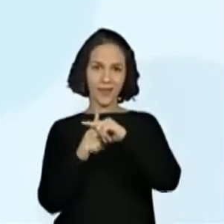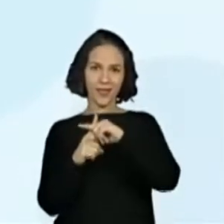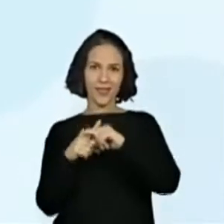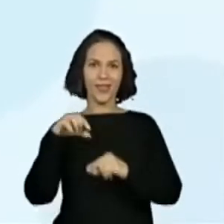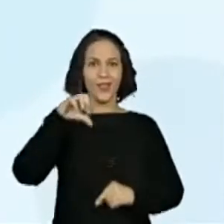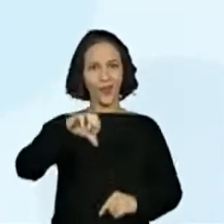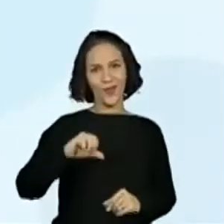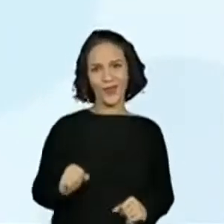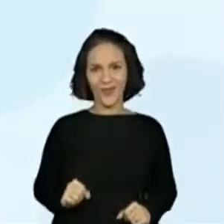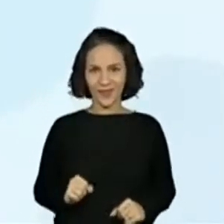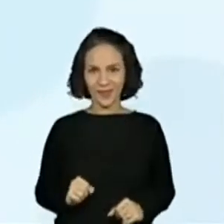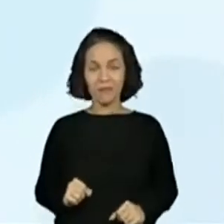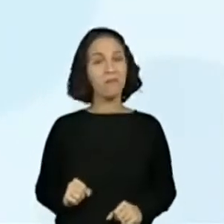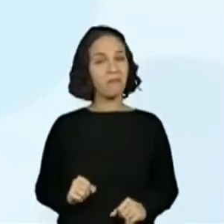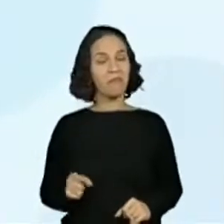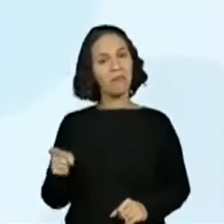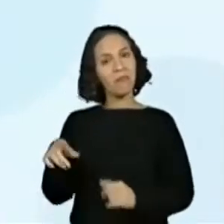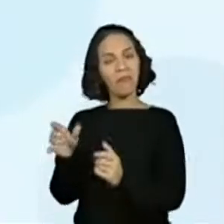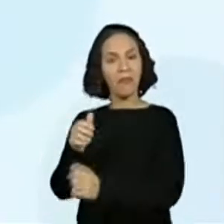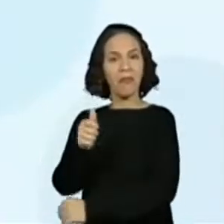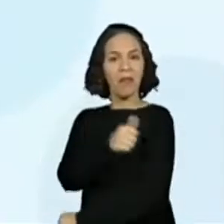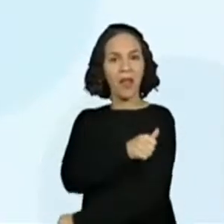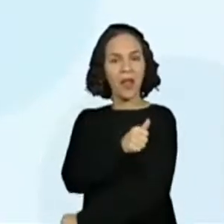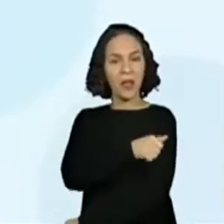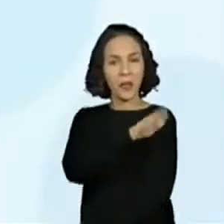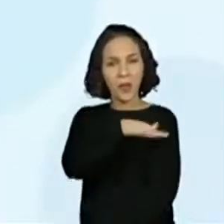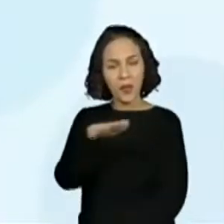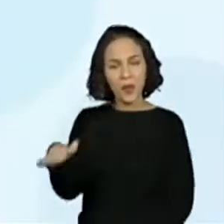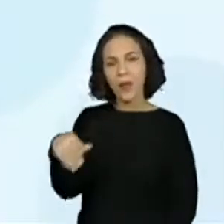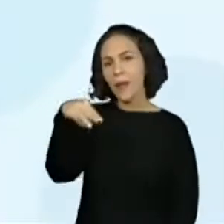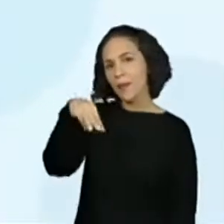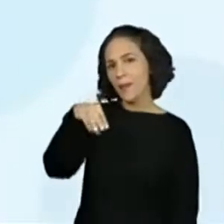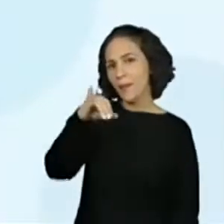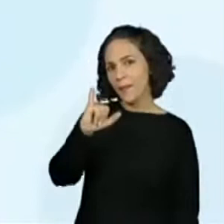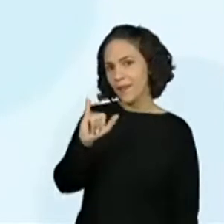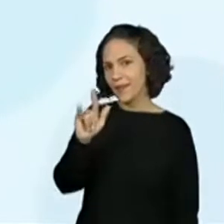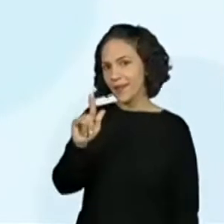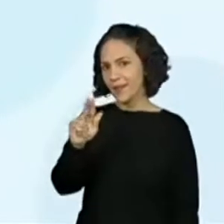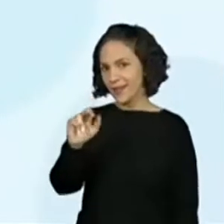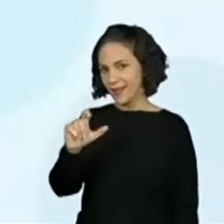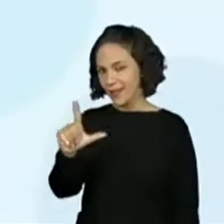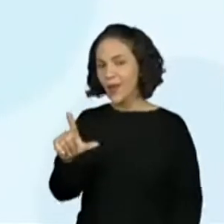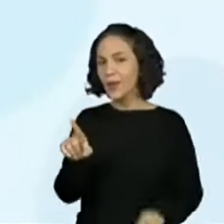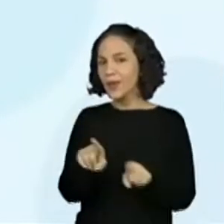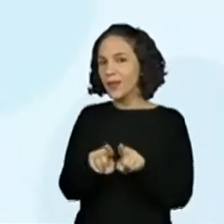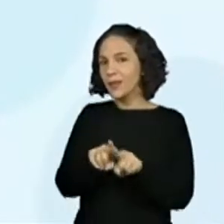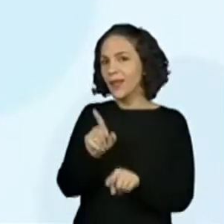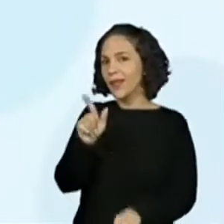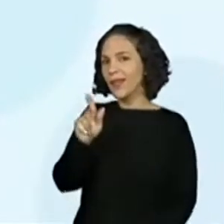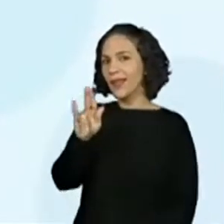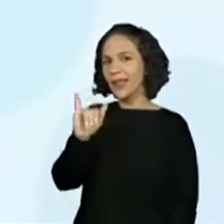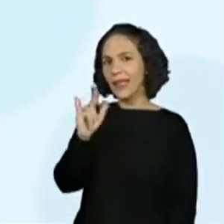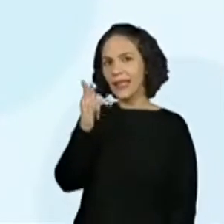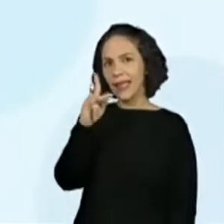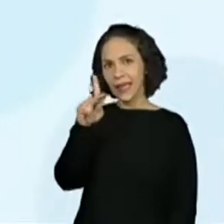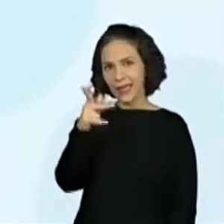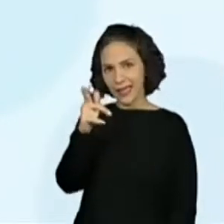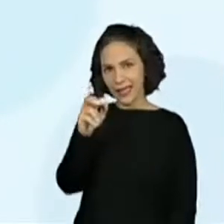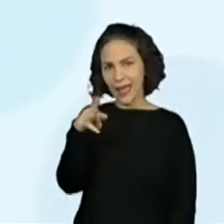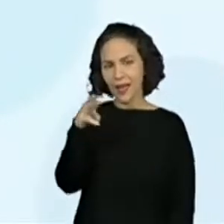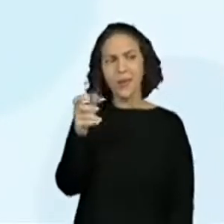e o Guilherme estão acertando tudo, a professora Parabéns, Ana Paula está falando. Parabéns, meninos. Muito bem. 90 mais 9, é isso